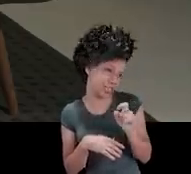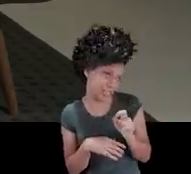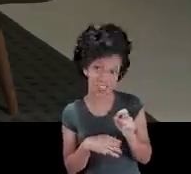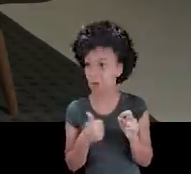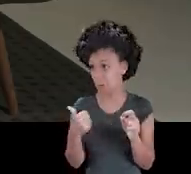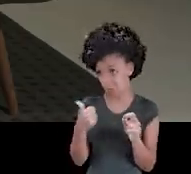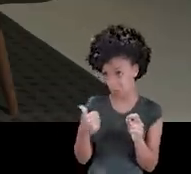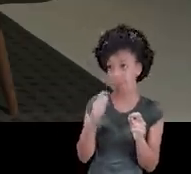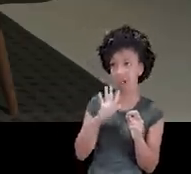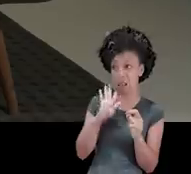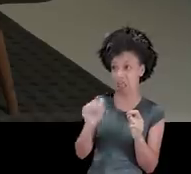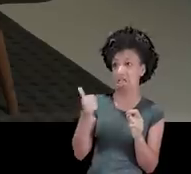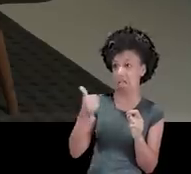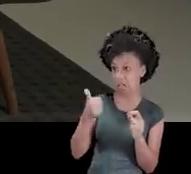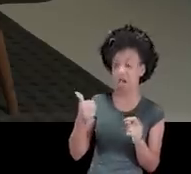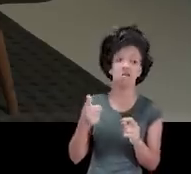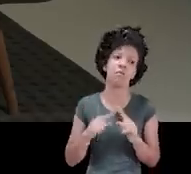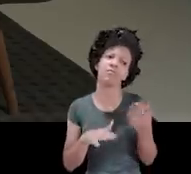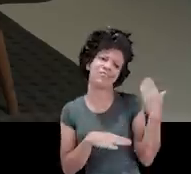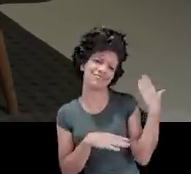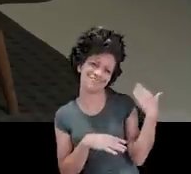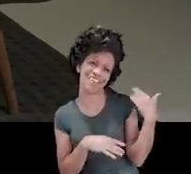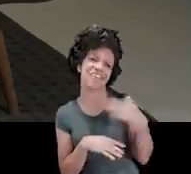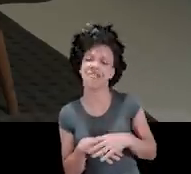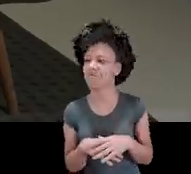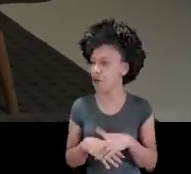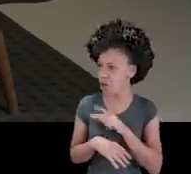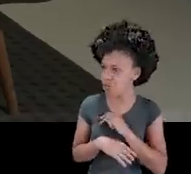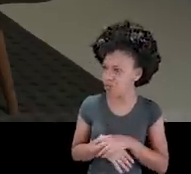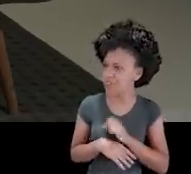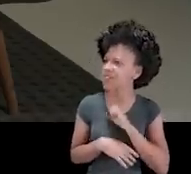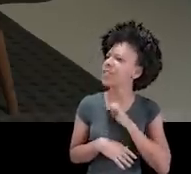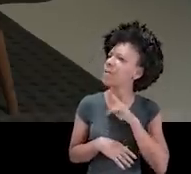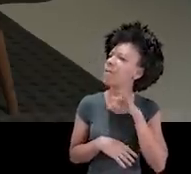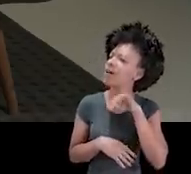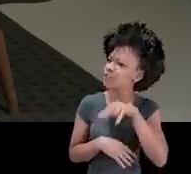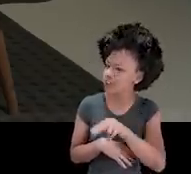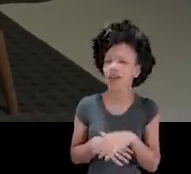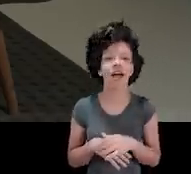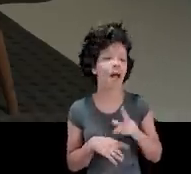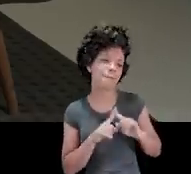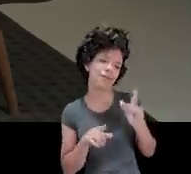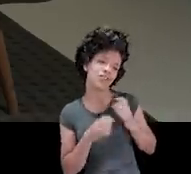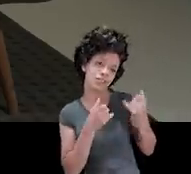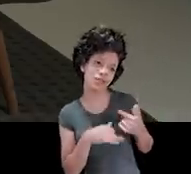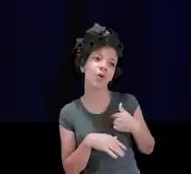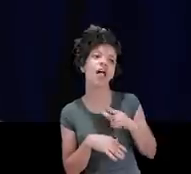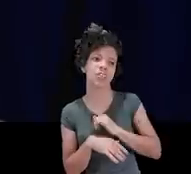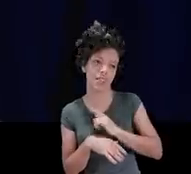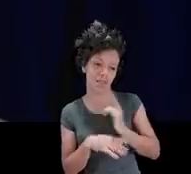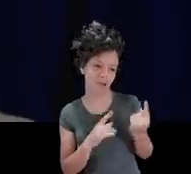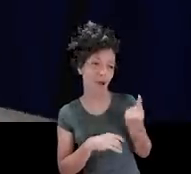Legal, porra! Legal, mas era do tempo. Mas eu acho que tem... Porra, Sebastião! Eu acho que tem uma justificativa, cara. Era do time. Eu tenho um agravante, eu